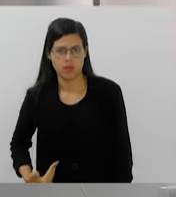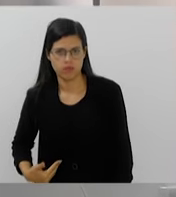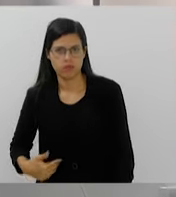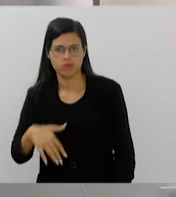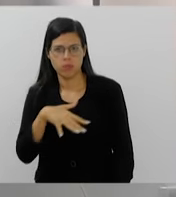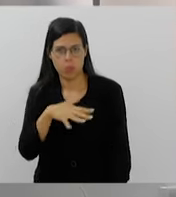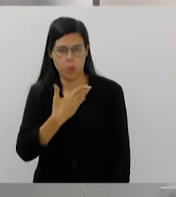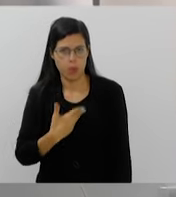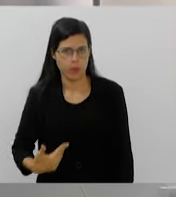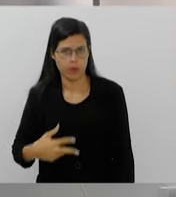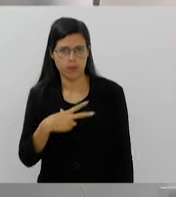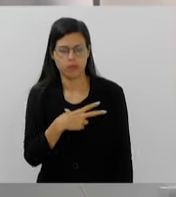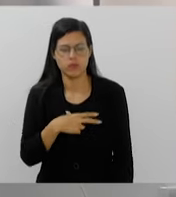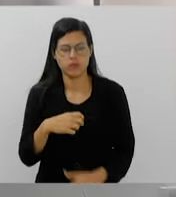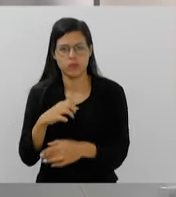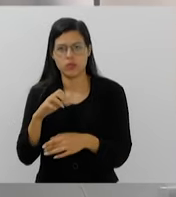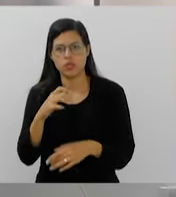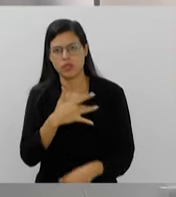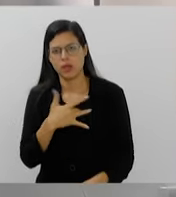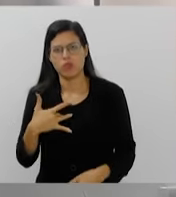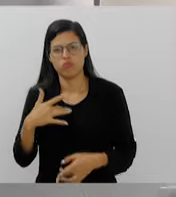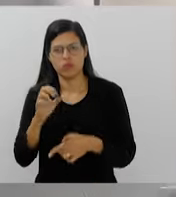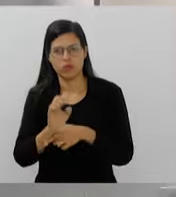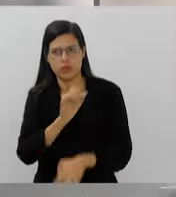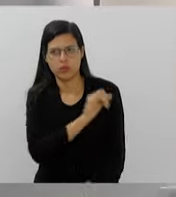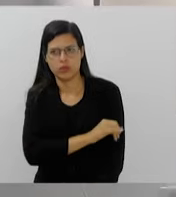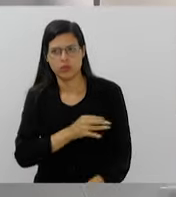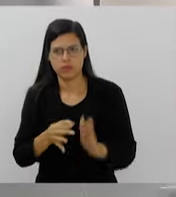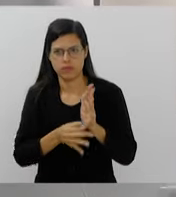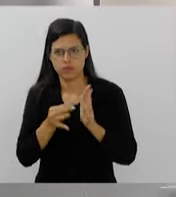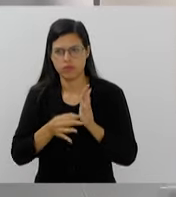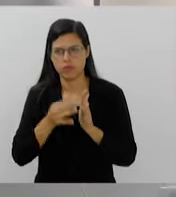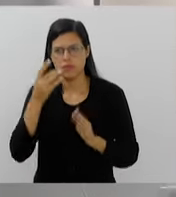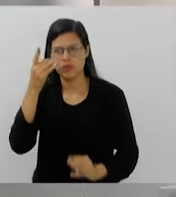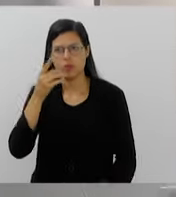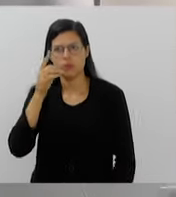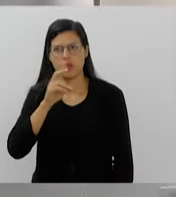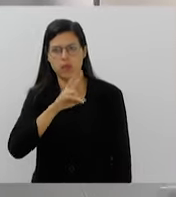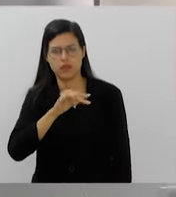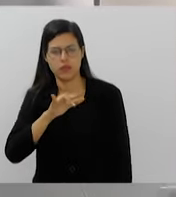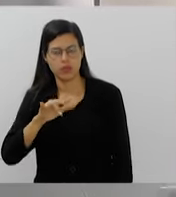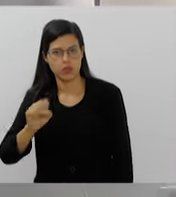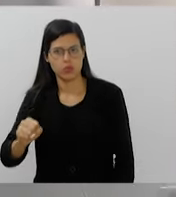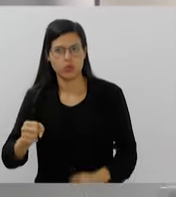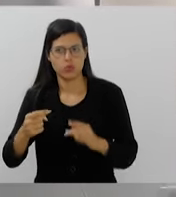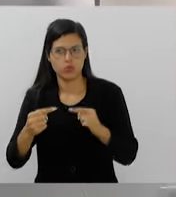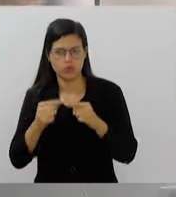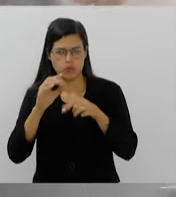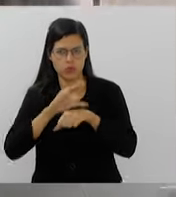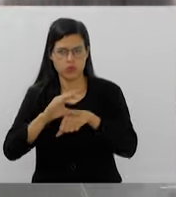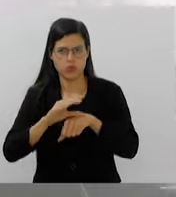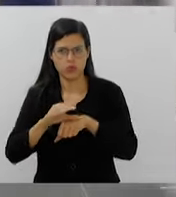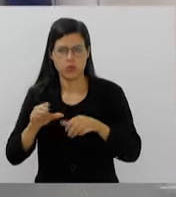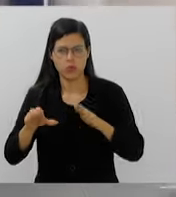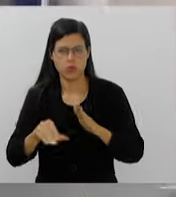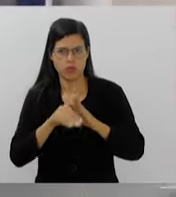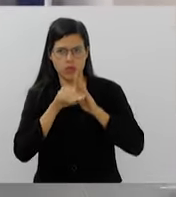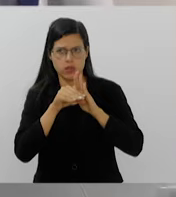pública e privada de saúde do Estado do Rio de Janeiro. O parecer do deputado Vinícius Cozzolino foi pela constitucionalidade com